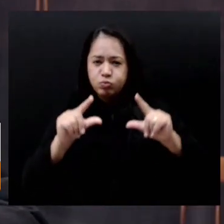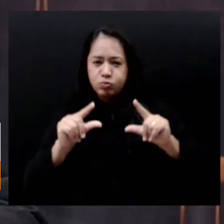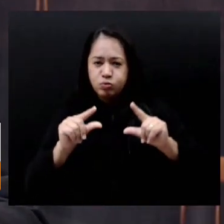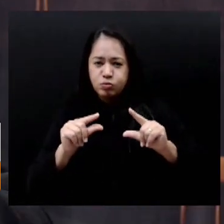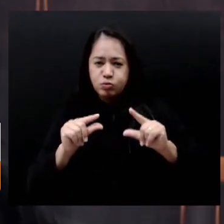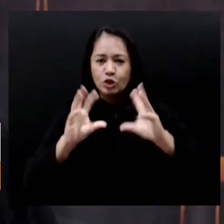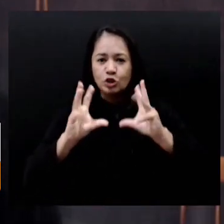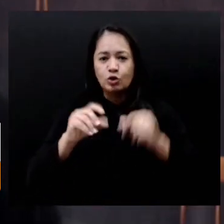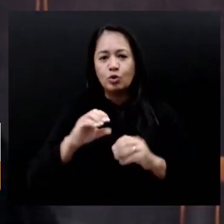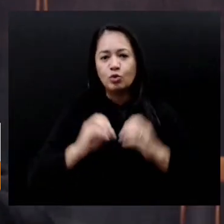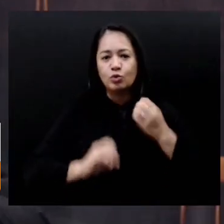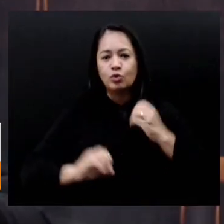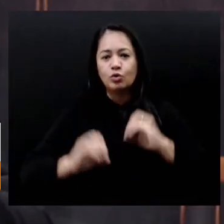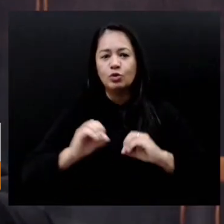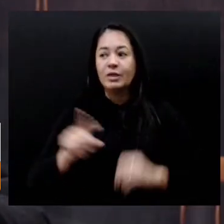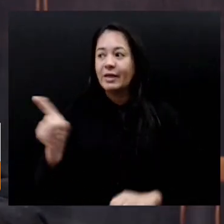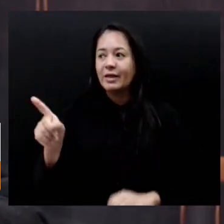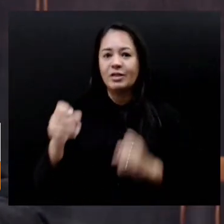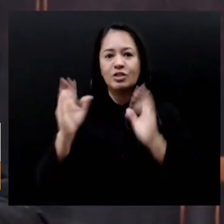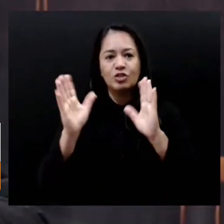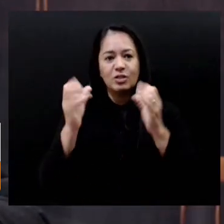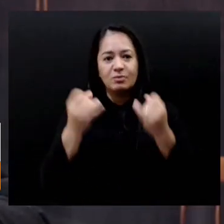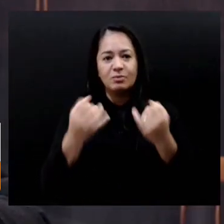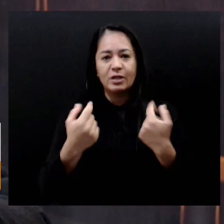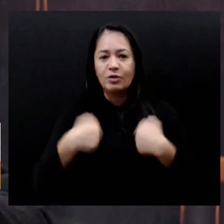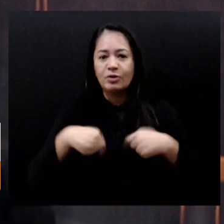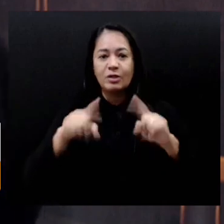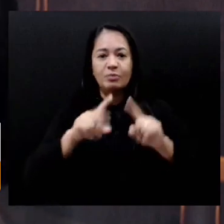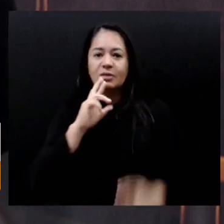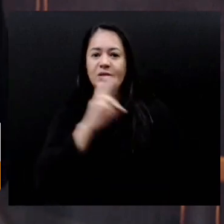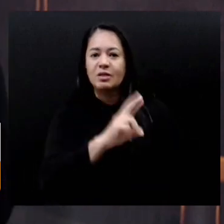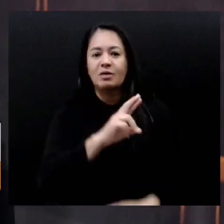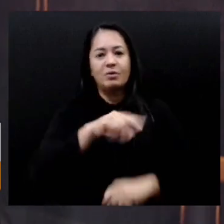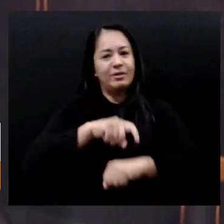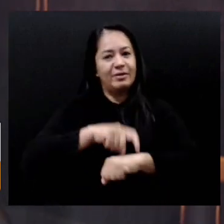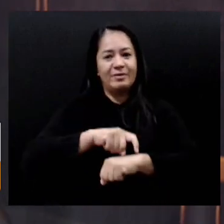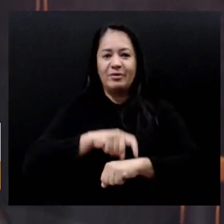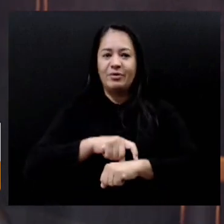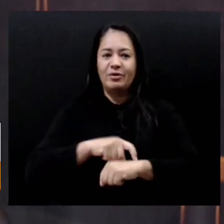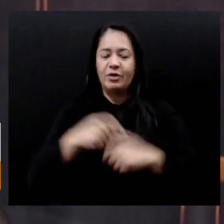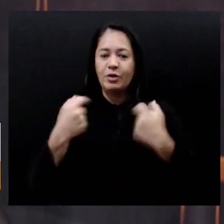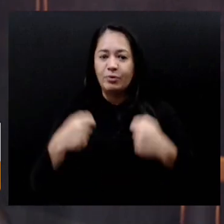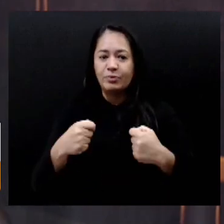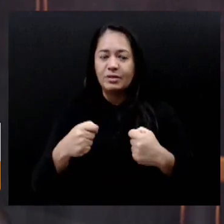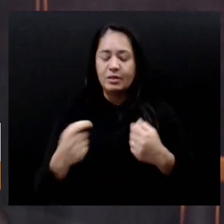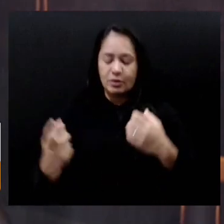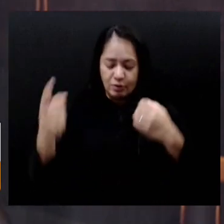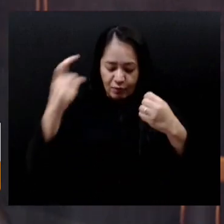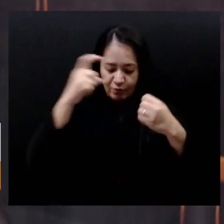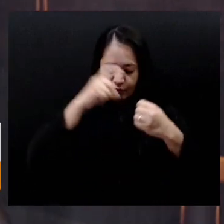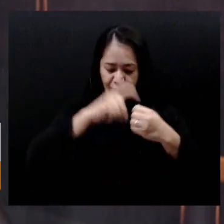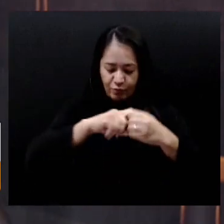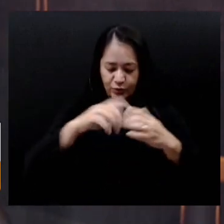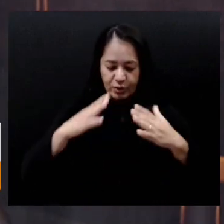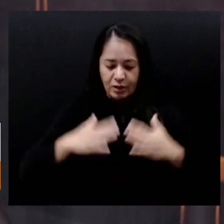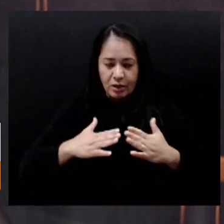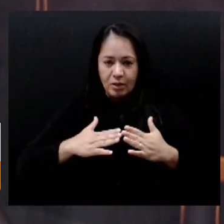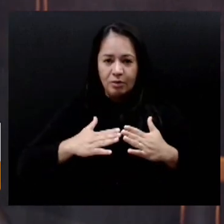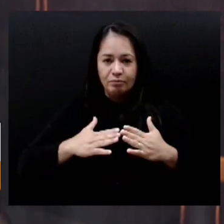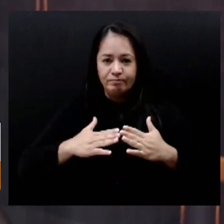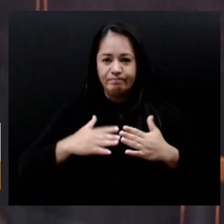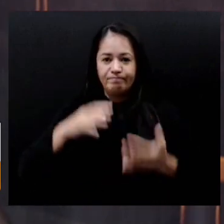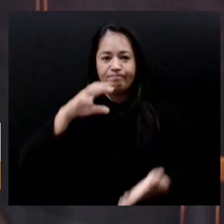estava falando. Às vezes eu não preciso responder na hora. Eu preciso voltar para o meu eixo, para o meu centro,